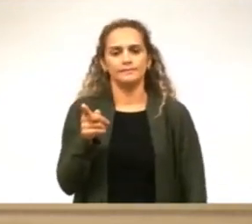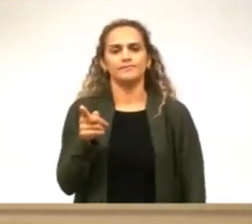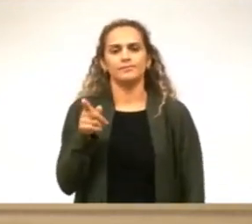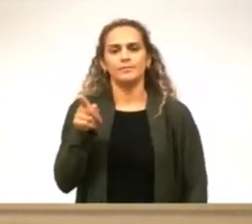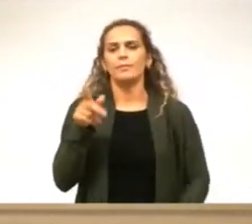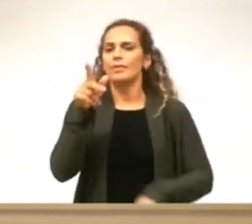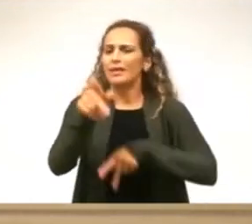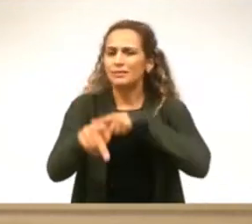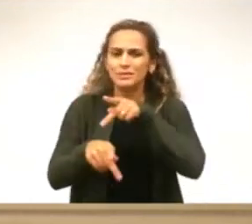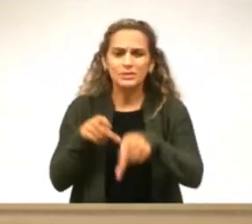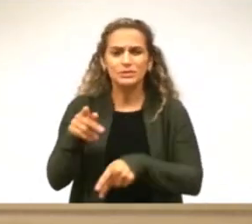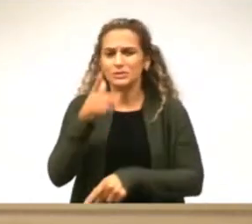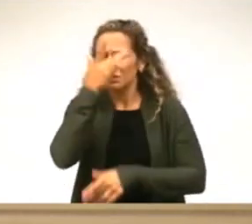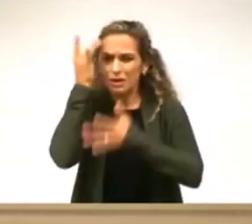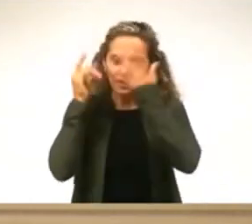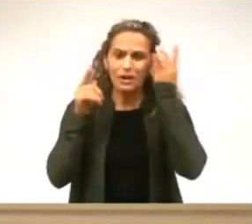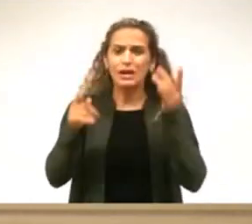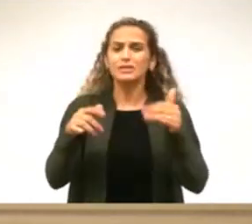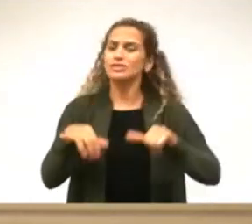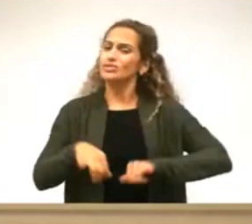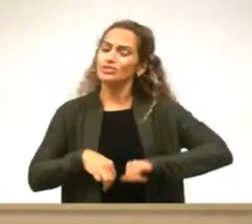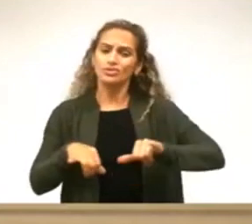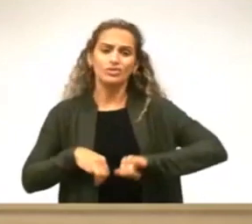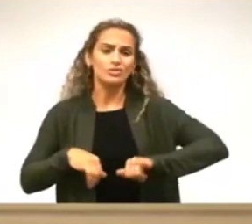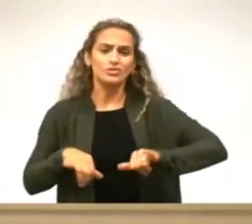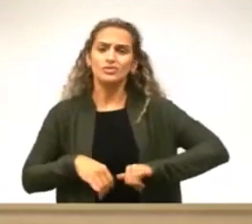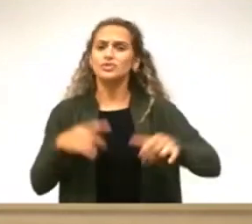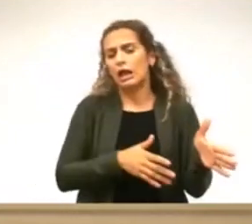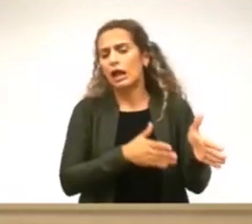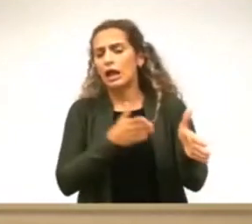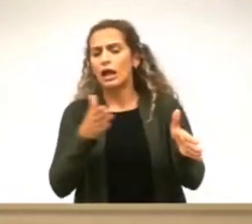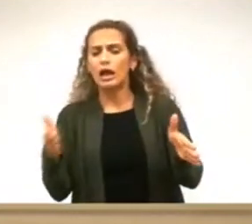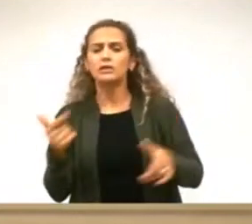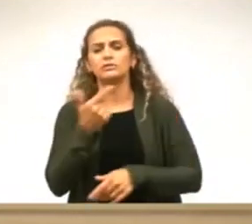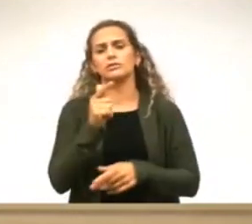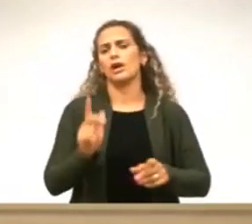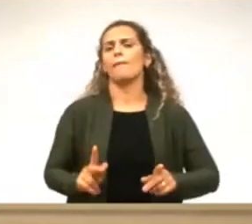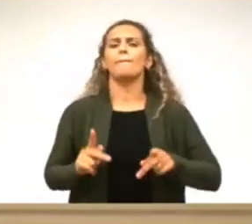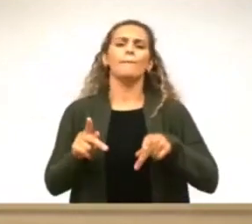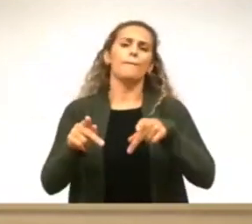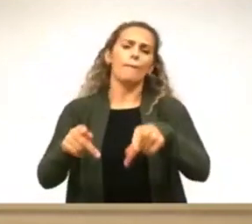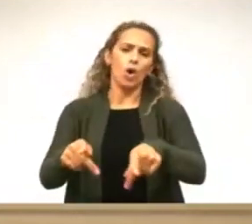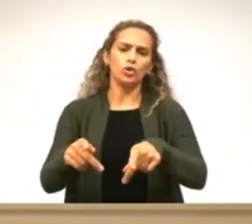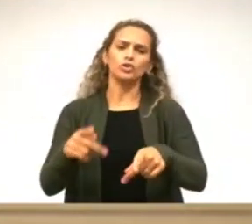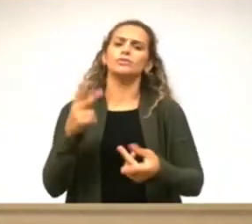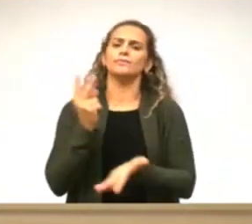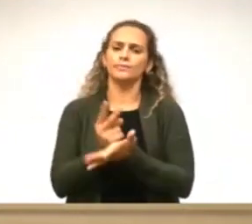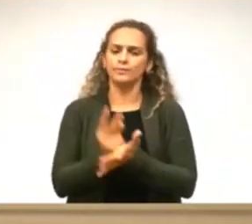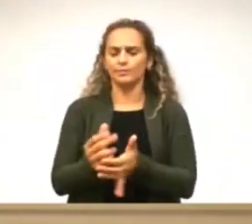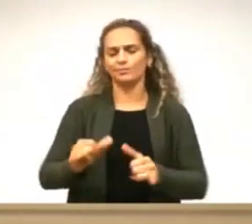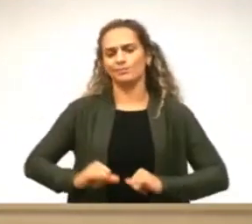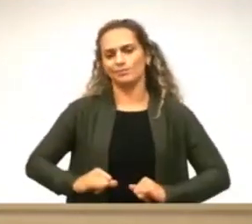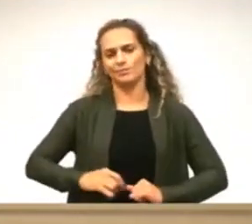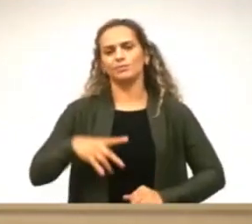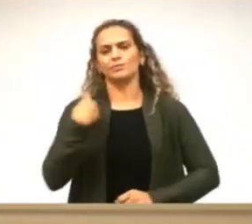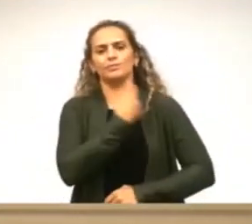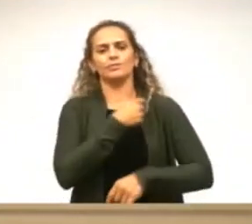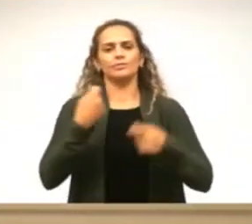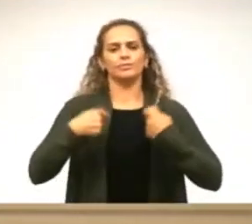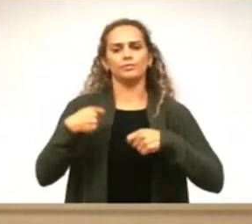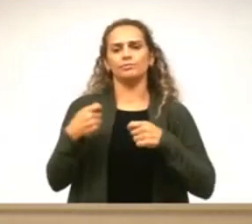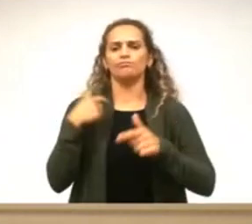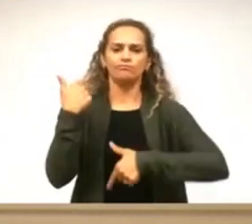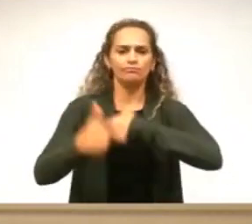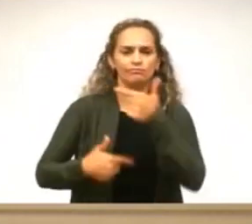esse pessoal está pagando muito caro por esse tempo todo sem a ponte. Então nós temos que trabalhar nesse